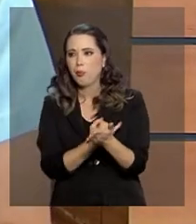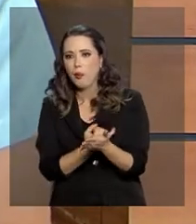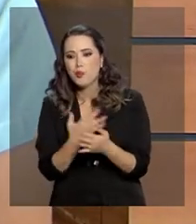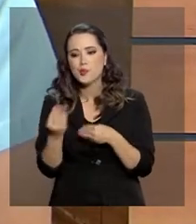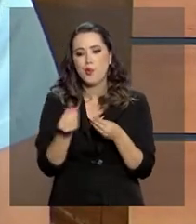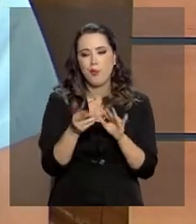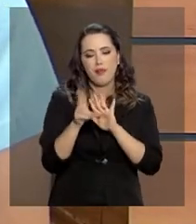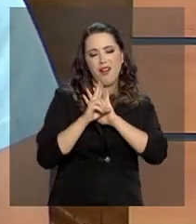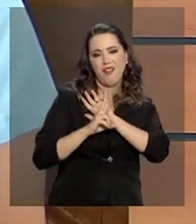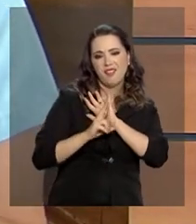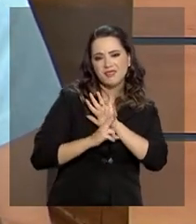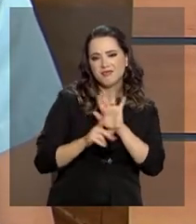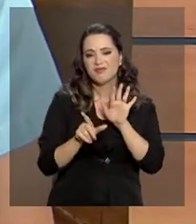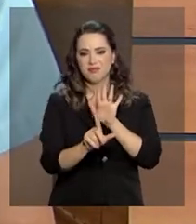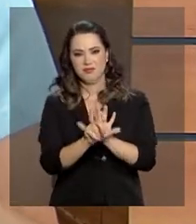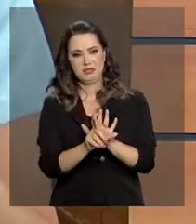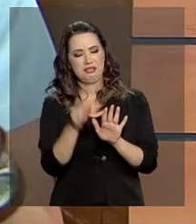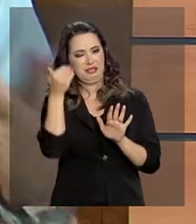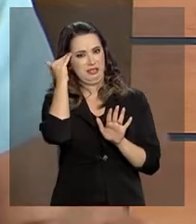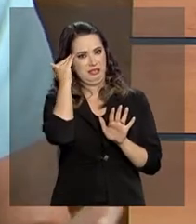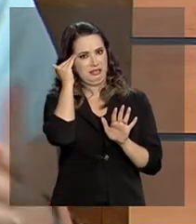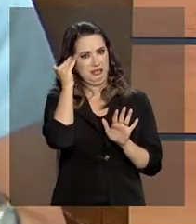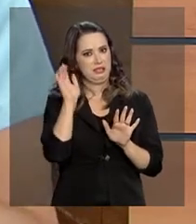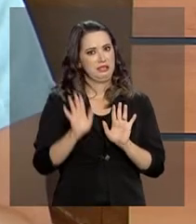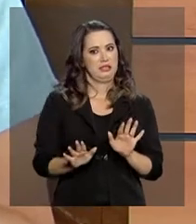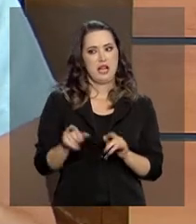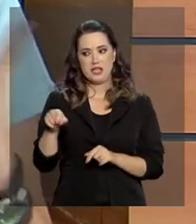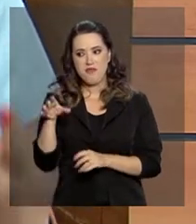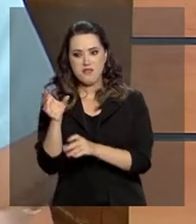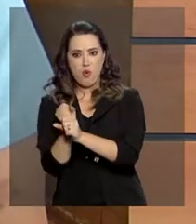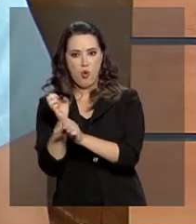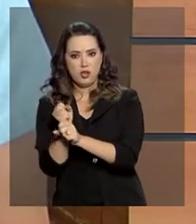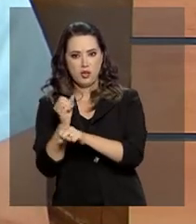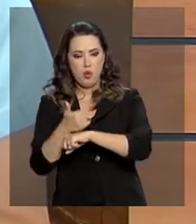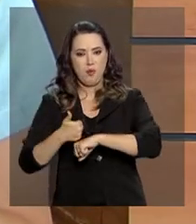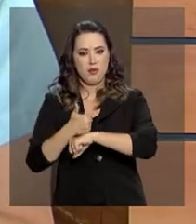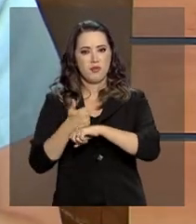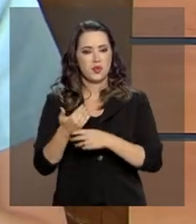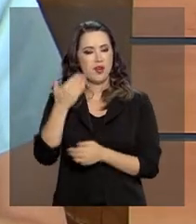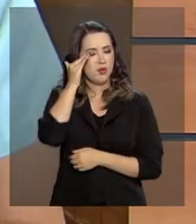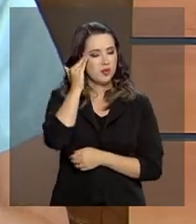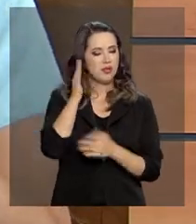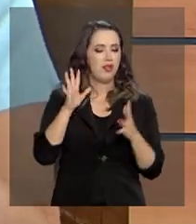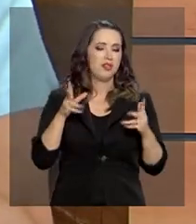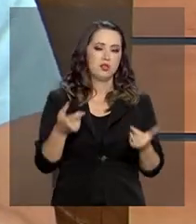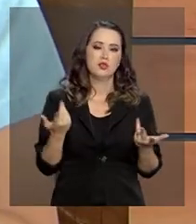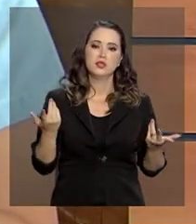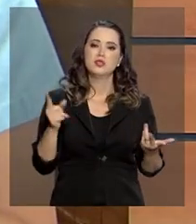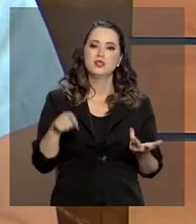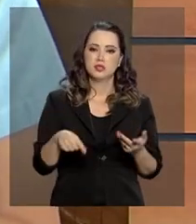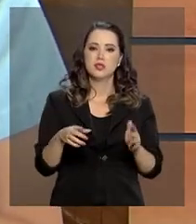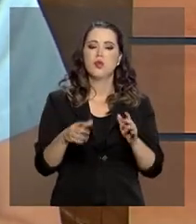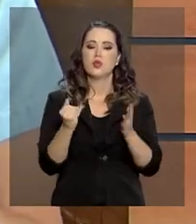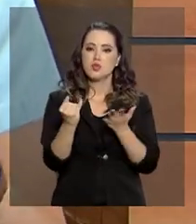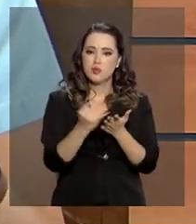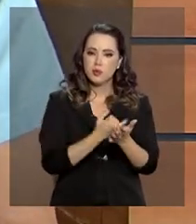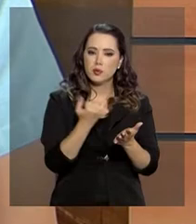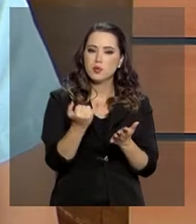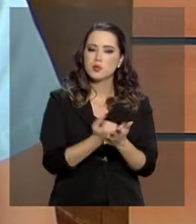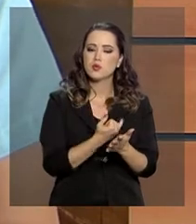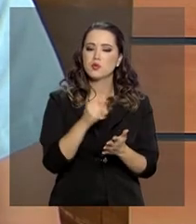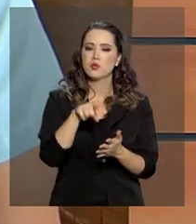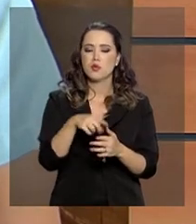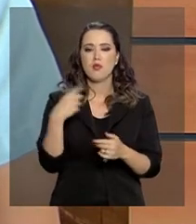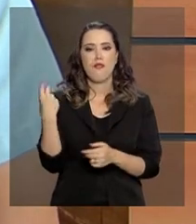regras quais são essas leis que a gente não entende nem o próprio computador consegue abraçar tudo isso então acho que a forma de tributação essa carga